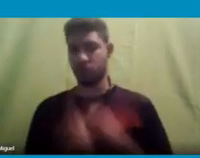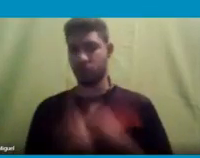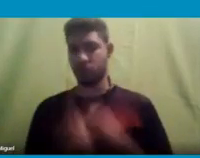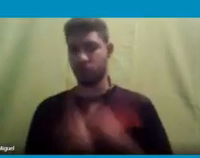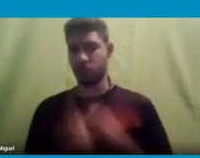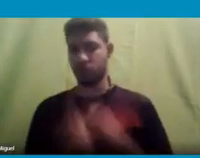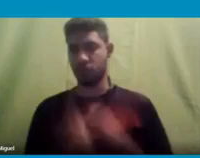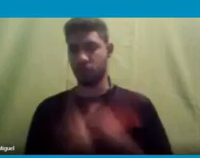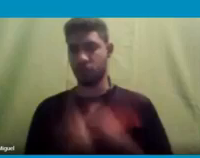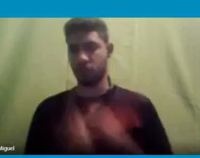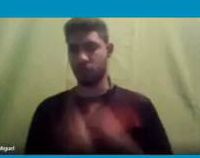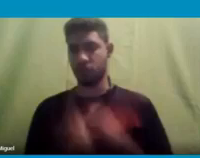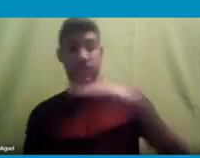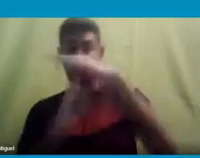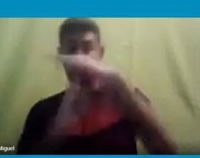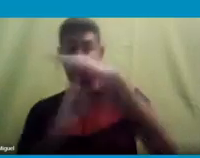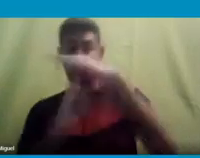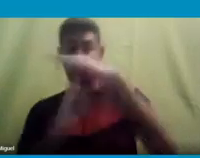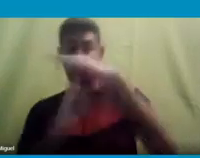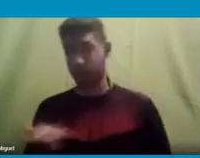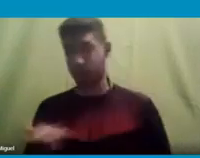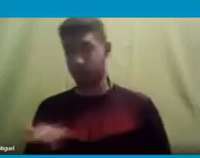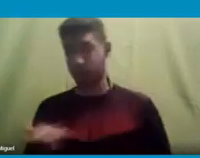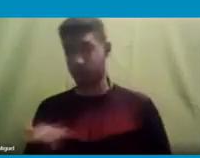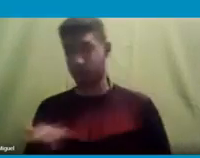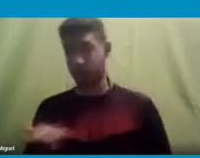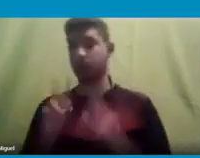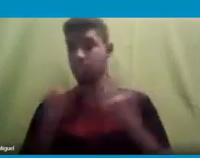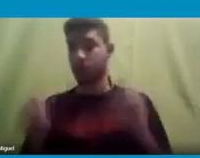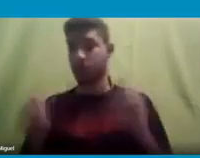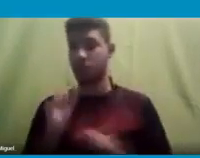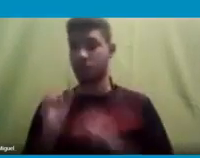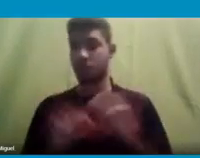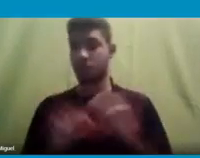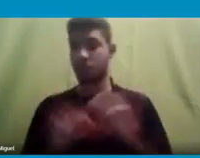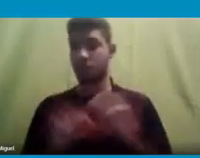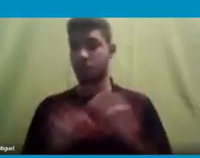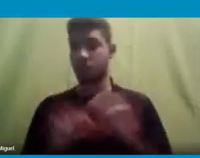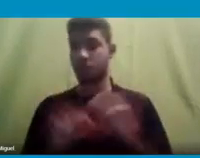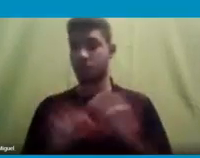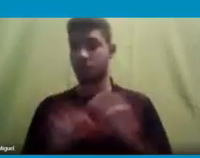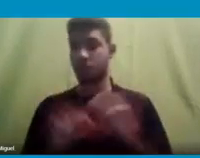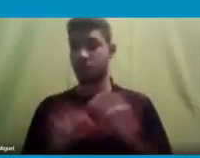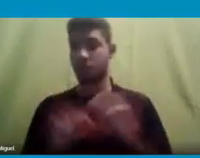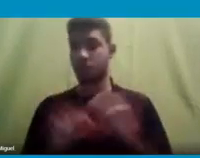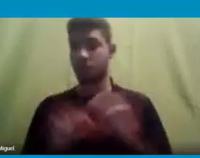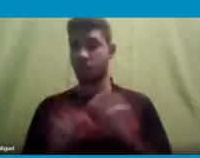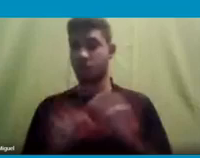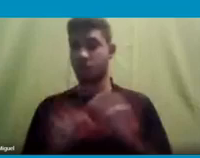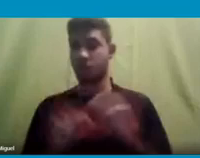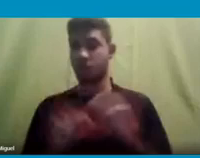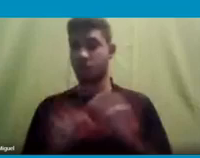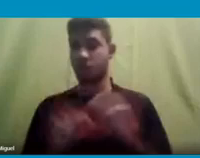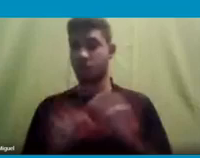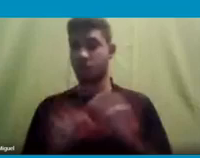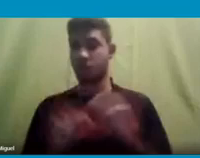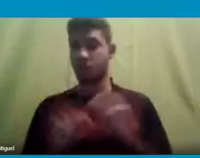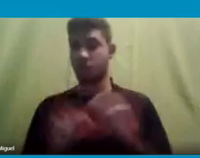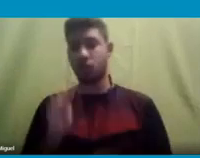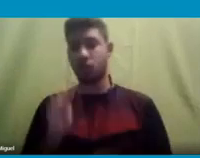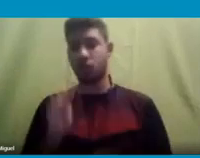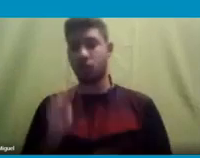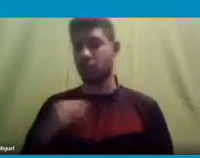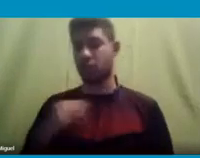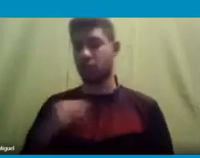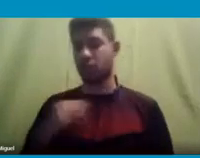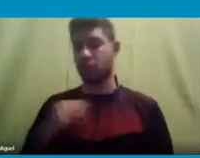institucional. E ele também é muito relevante porque as instituições, elas tendem, na lógica do racismo estrutural, a apagar